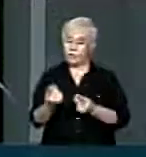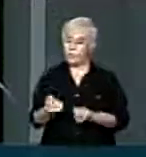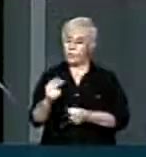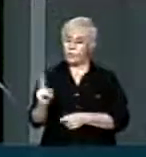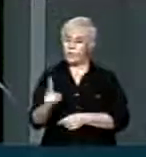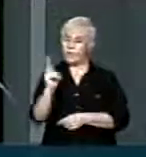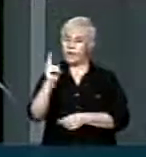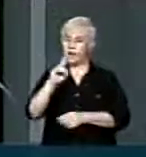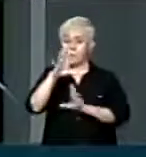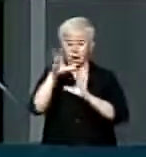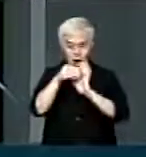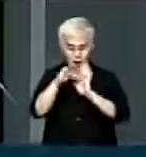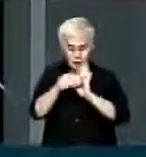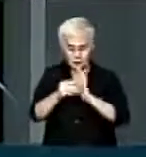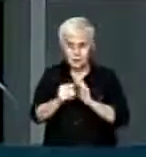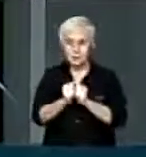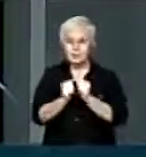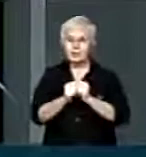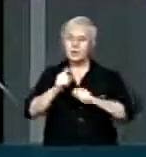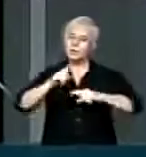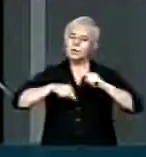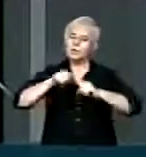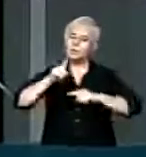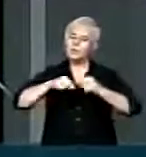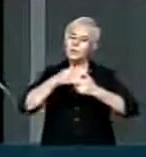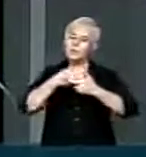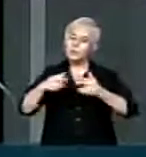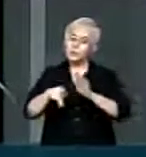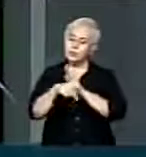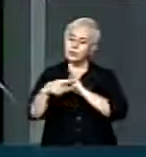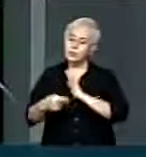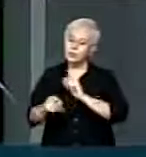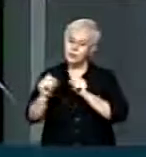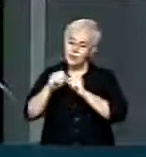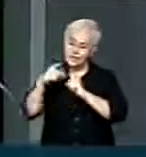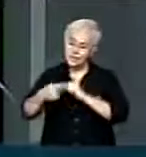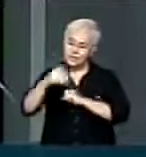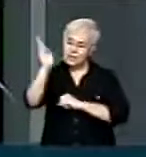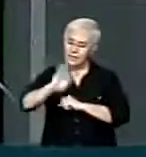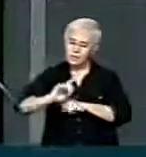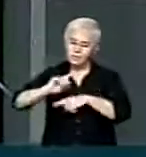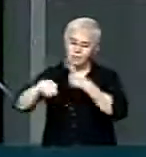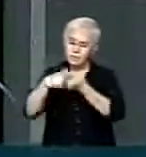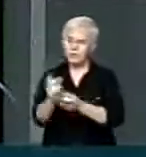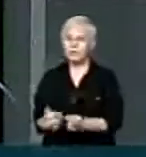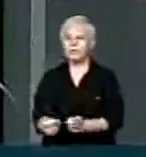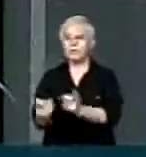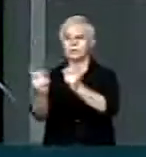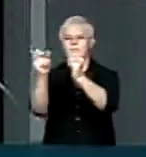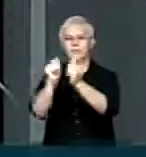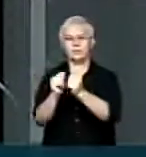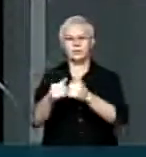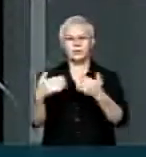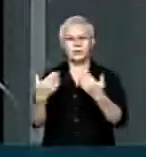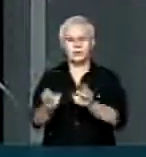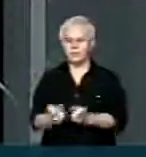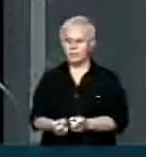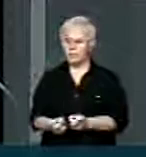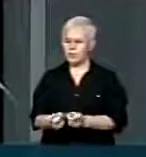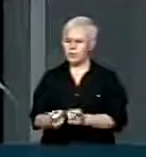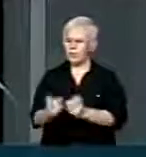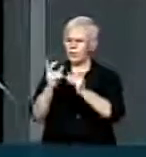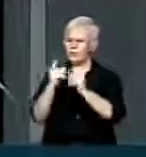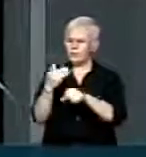que processar os produtos primários ao invés de exportá-los, né? Em vez de exportar ferro, produzir